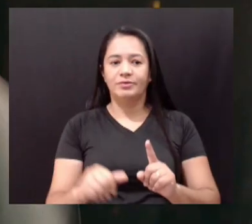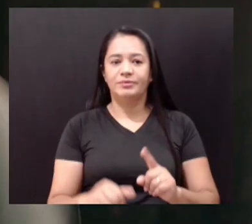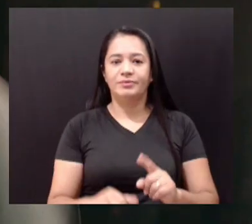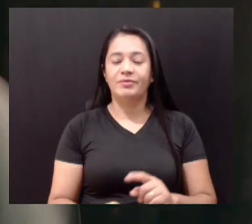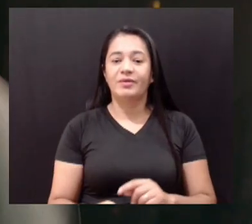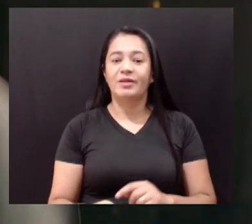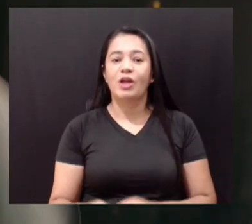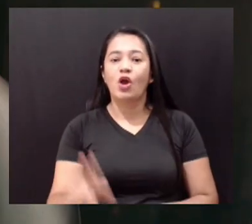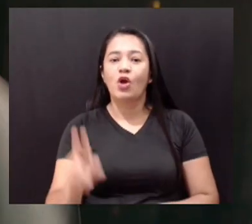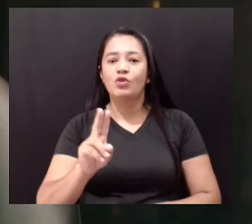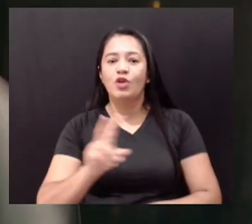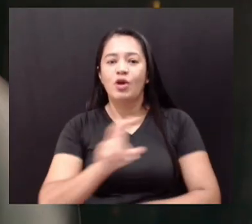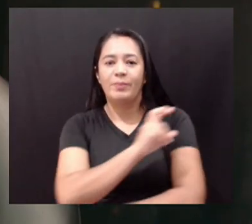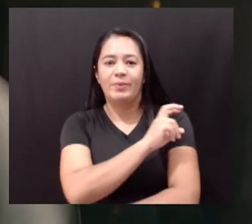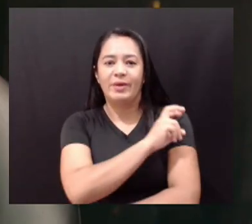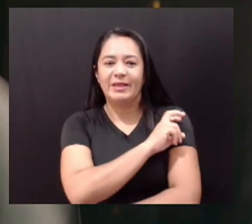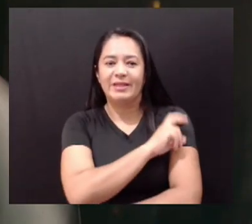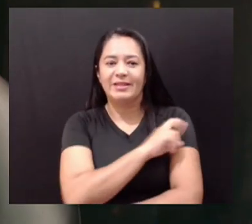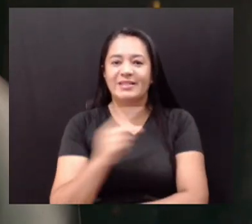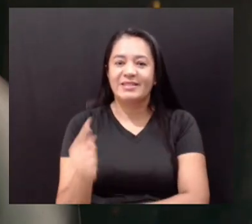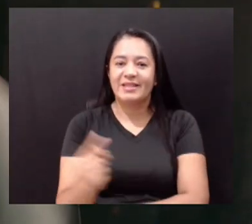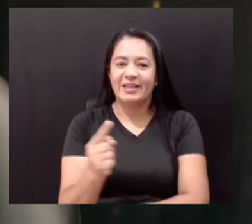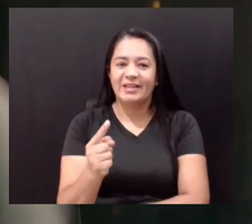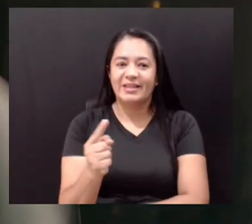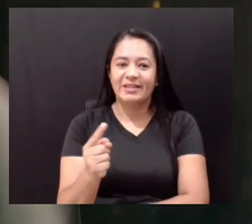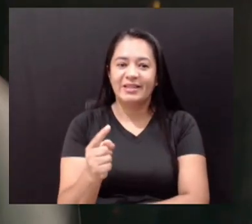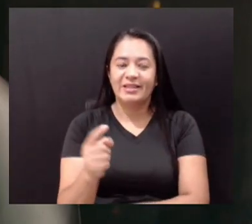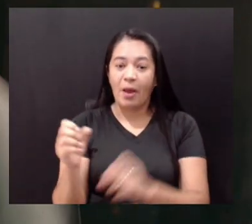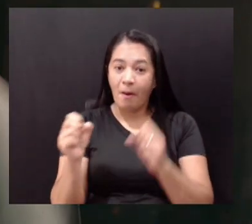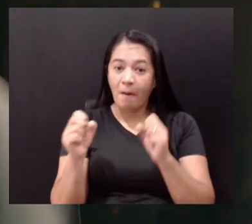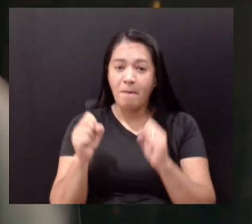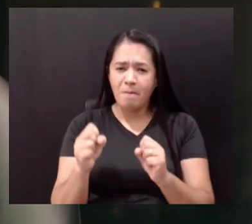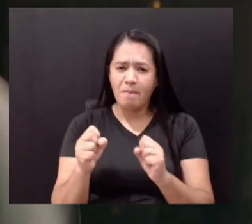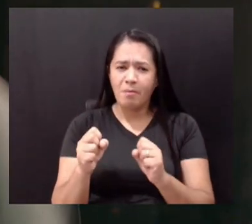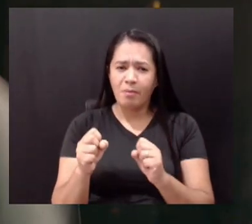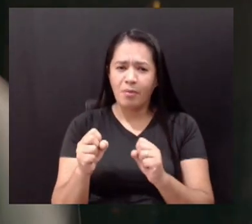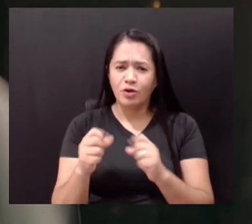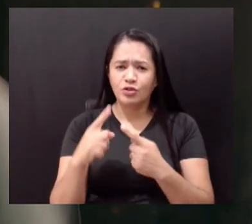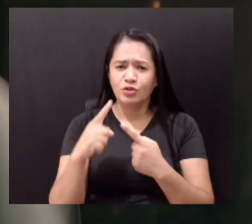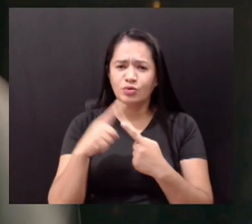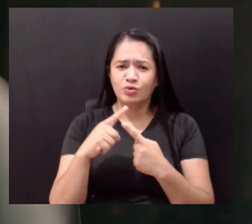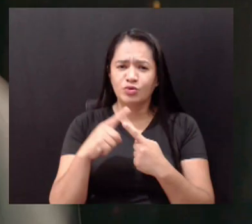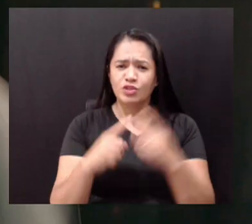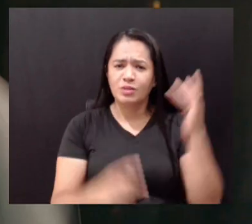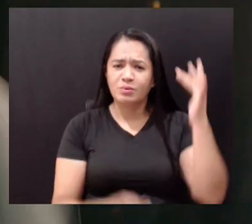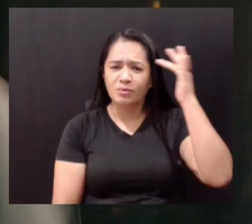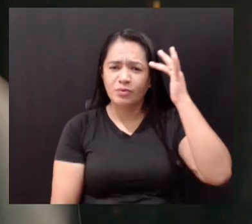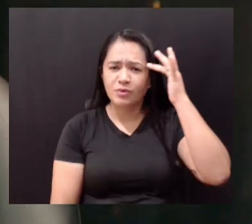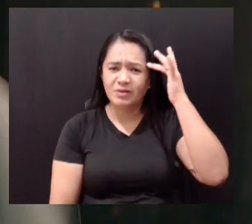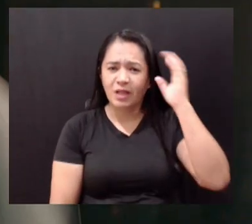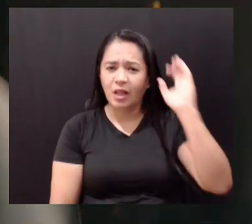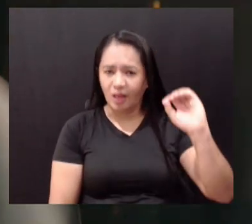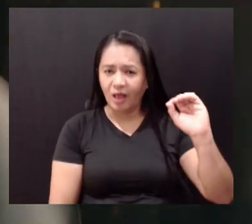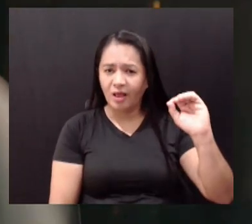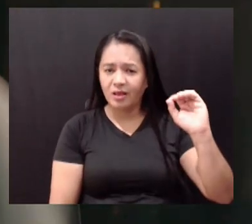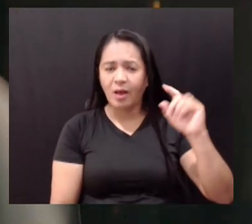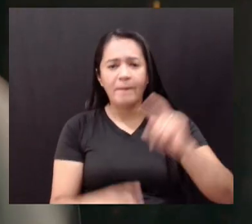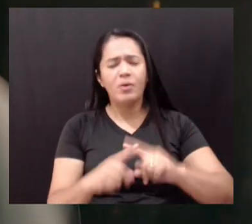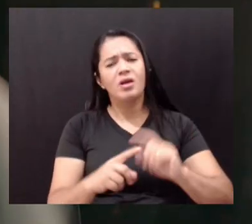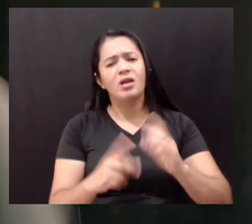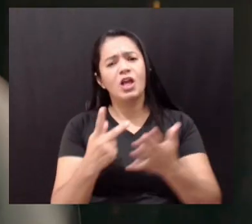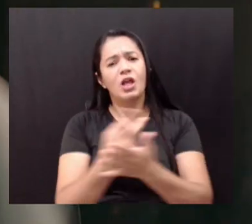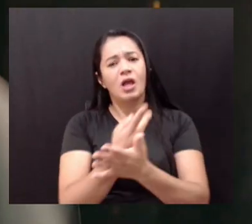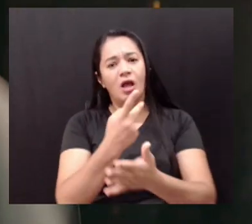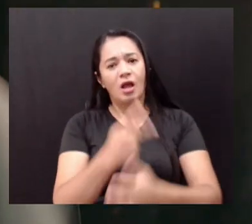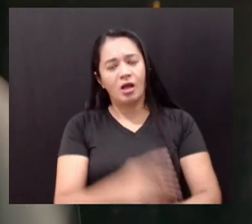dos homens pode ser considerada um tipo de adolescência? Por que isso acontece? Eterna